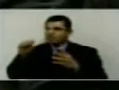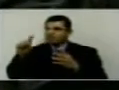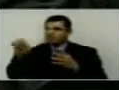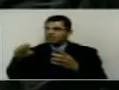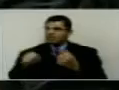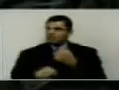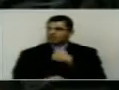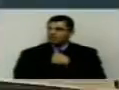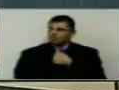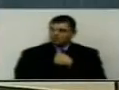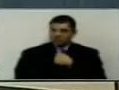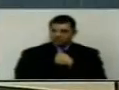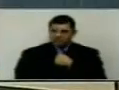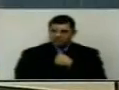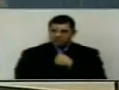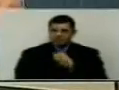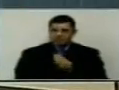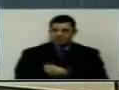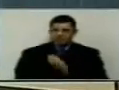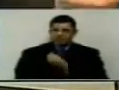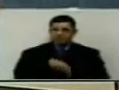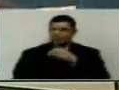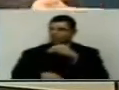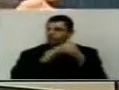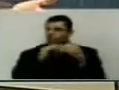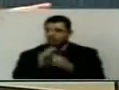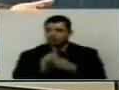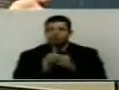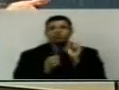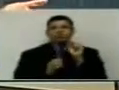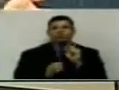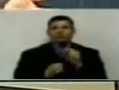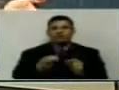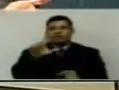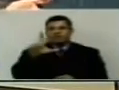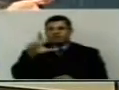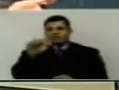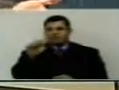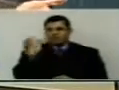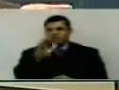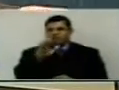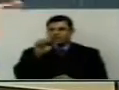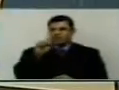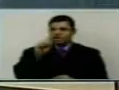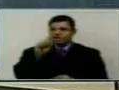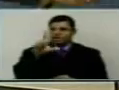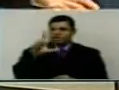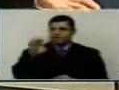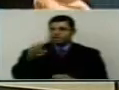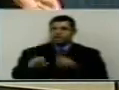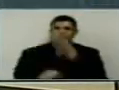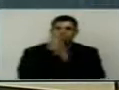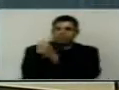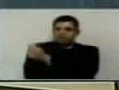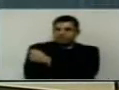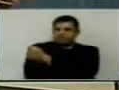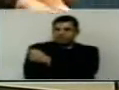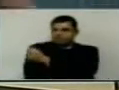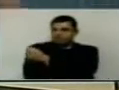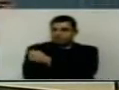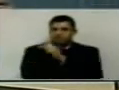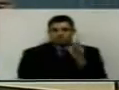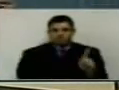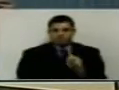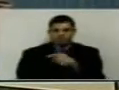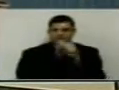Eu vivi tudo o que é o La Salle. Eu fui um bom estudante, meus professores estão aqui,